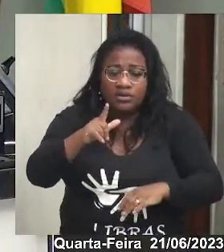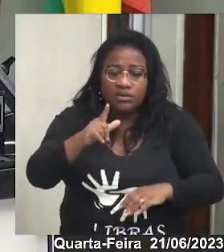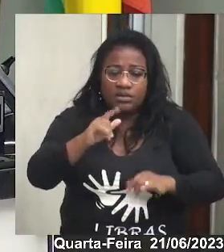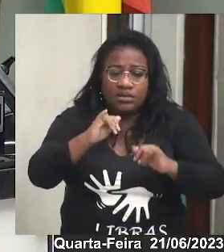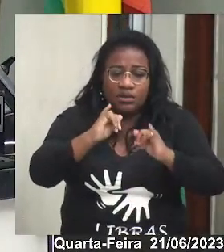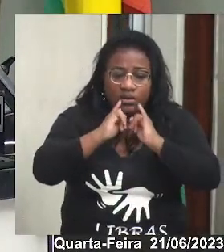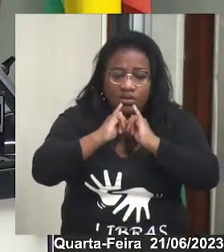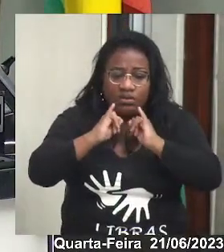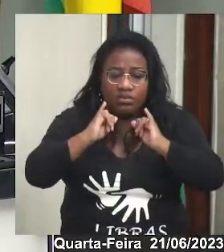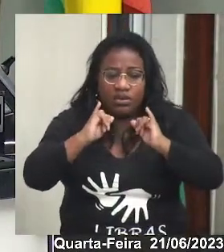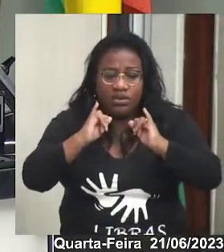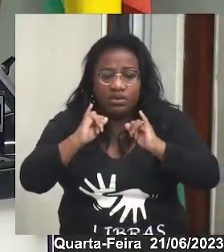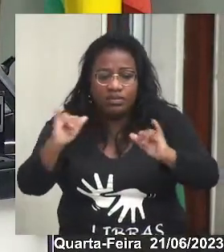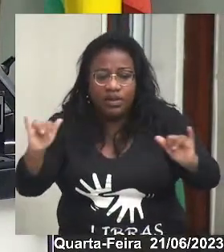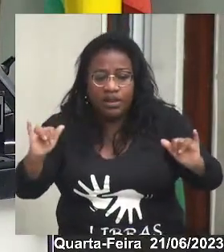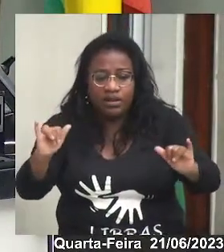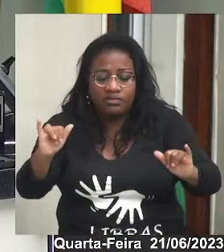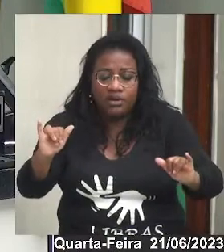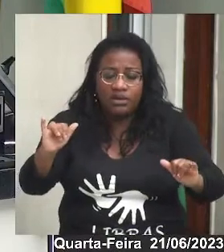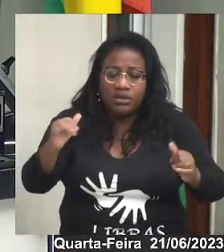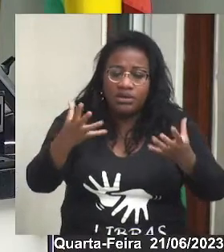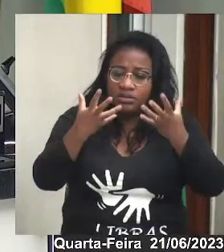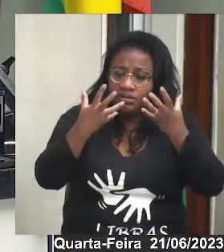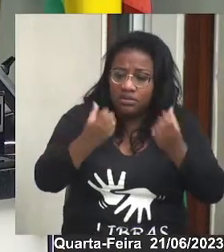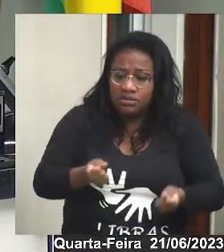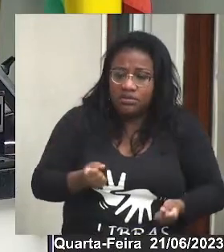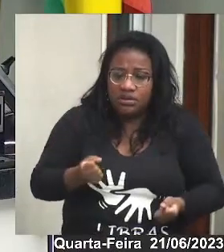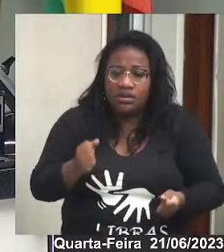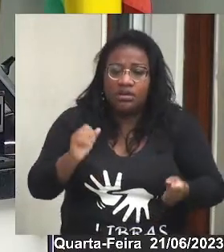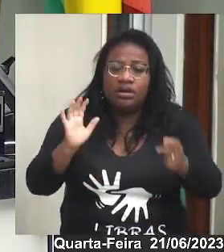que deu a palavra que não vai aceitar projeto